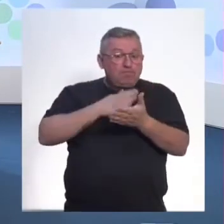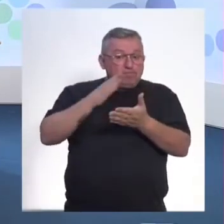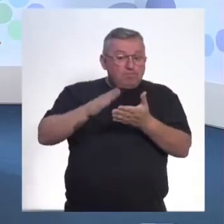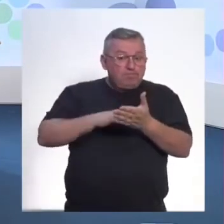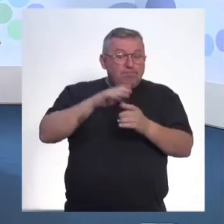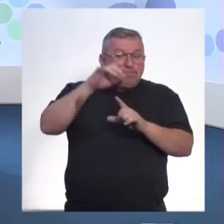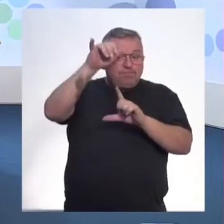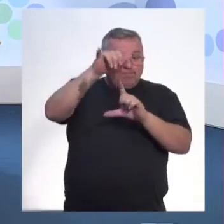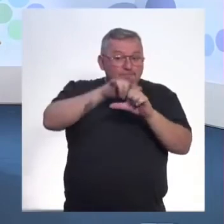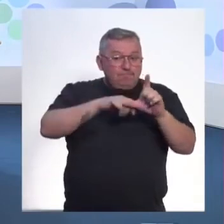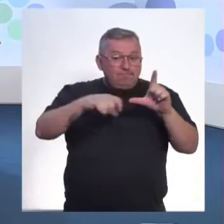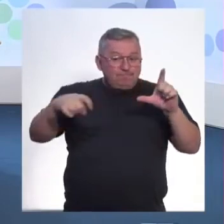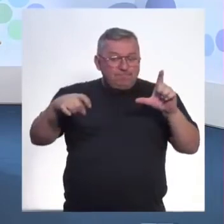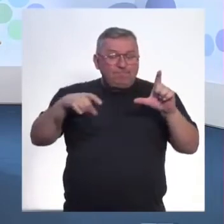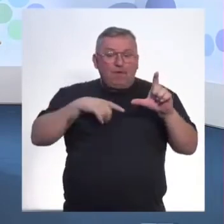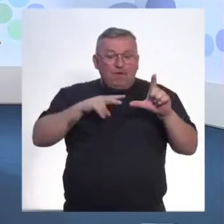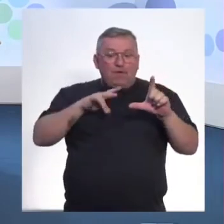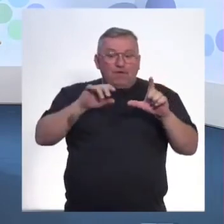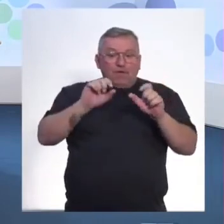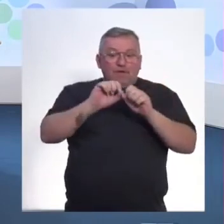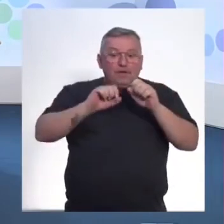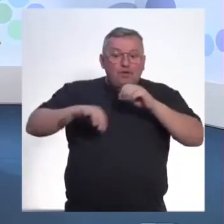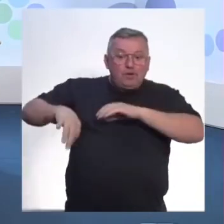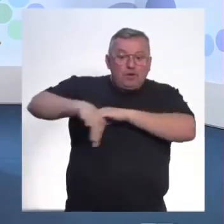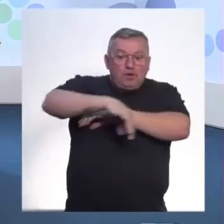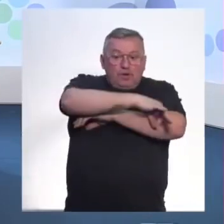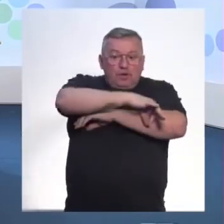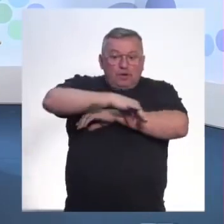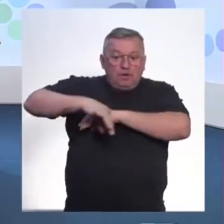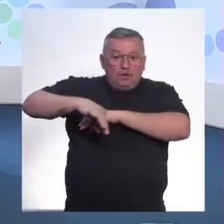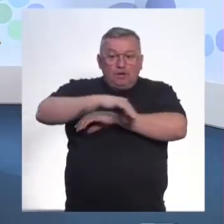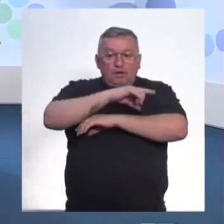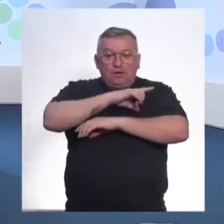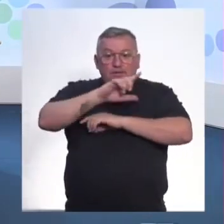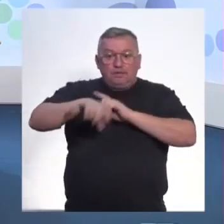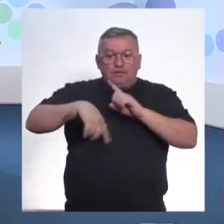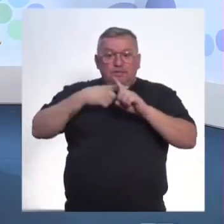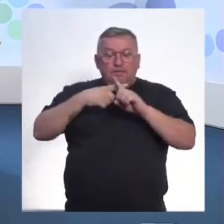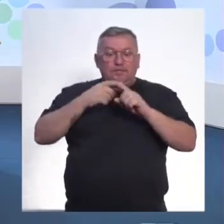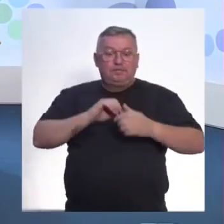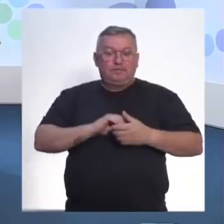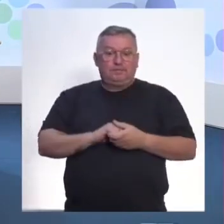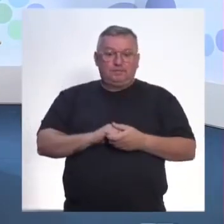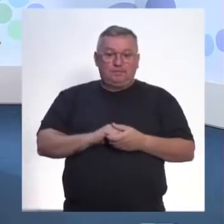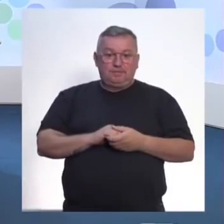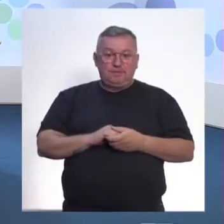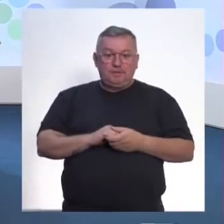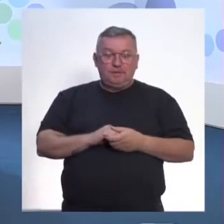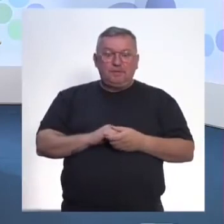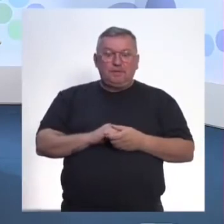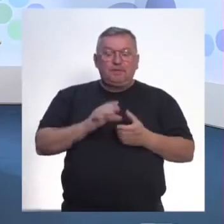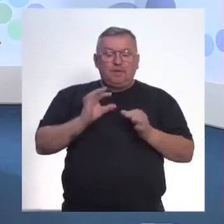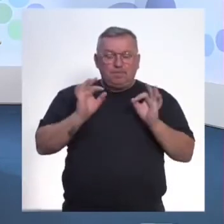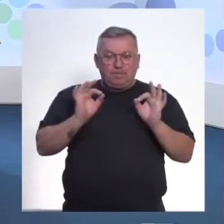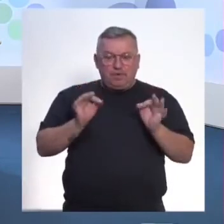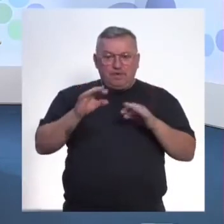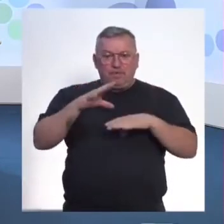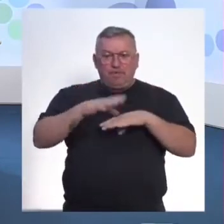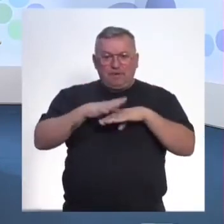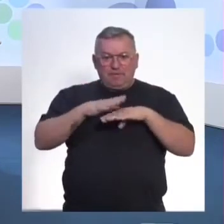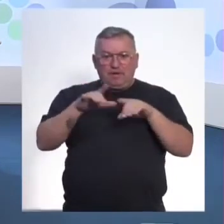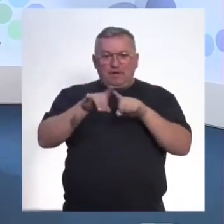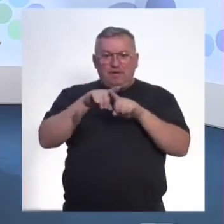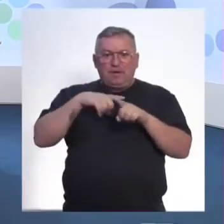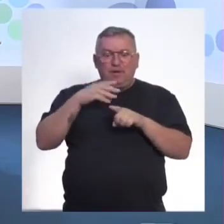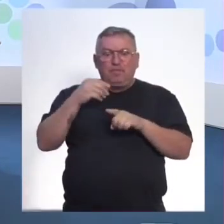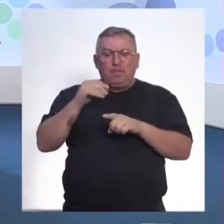hora de construir o gráfico, que a gente vai traçar uma reta aí, vai ficar um pouquinho distorcida. Então, capricho, né? Matemática também é muito isso,